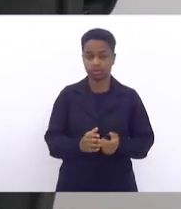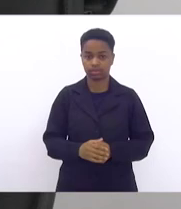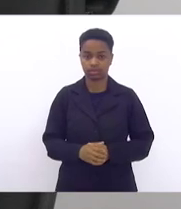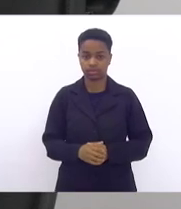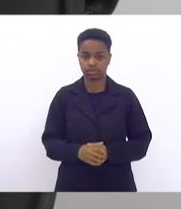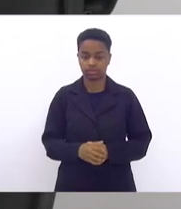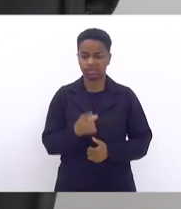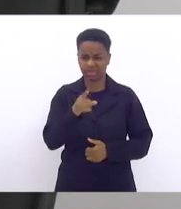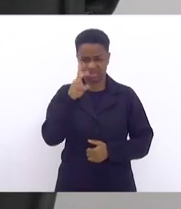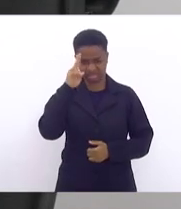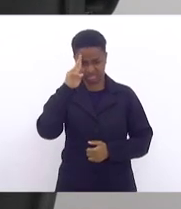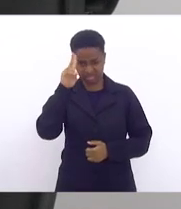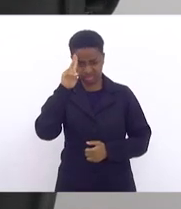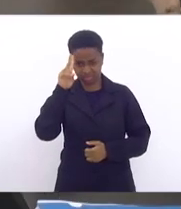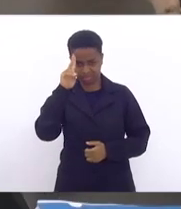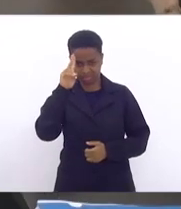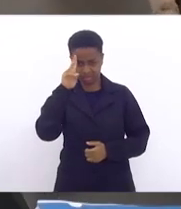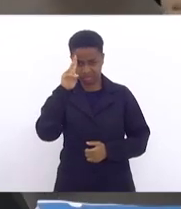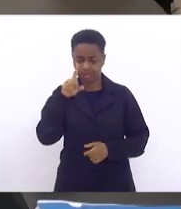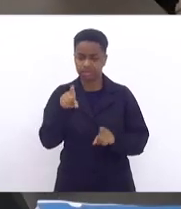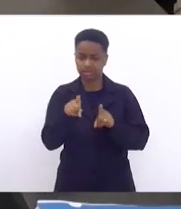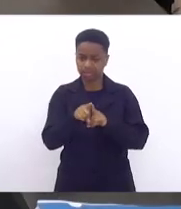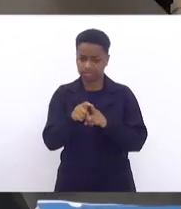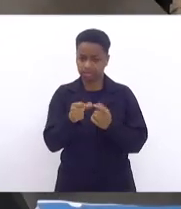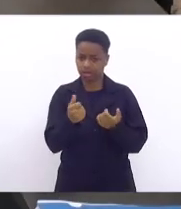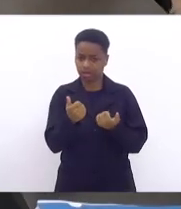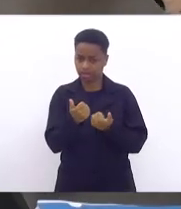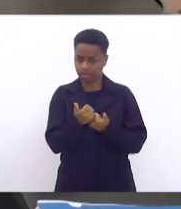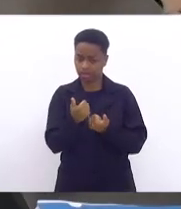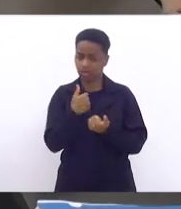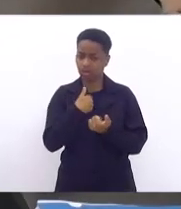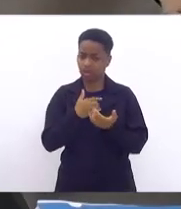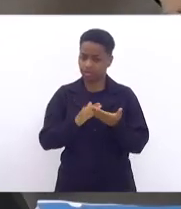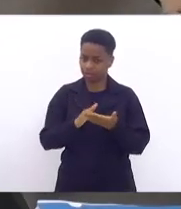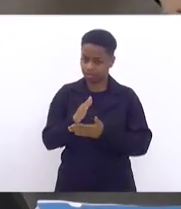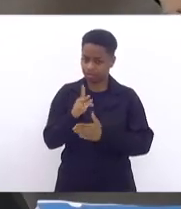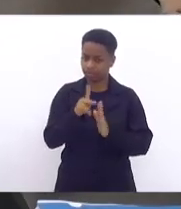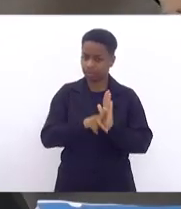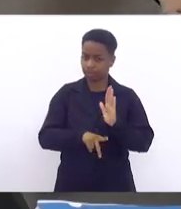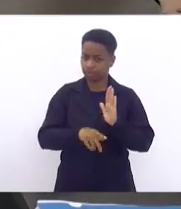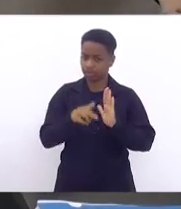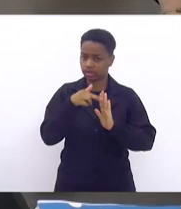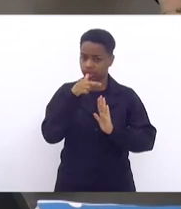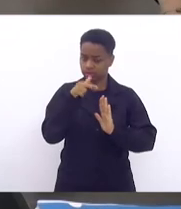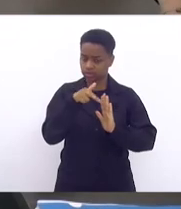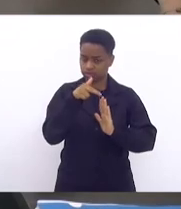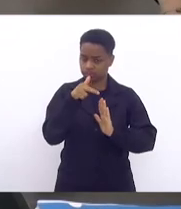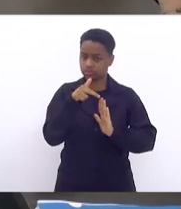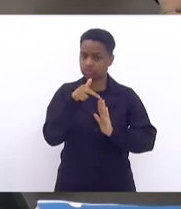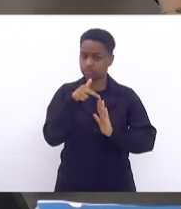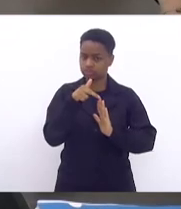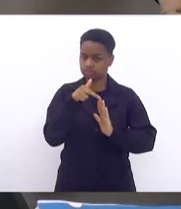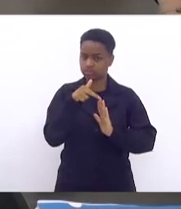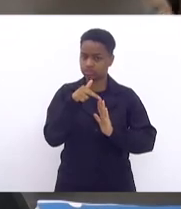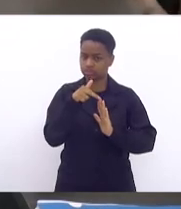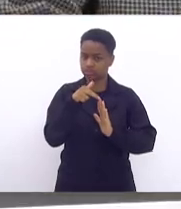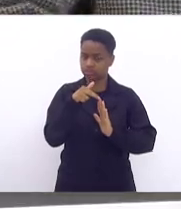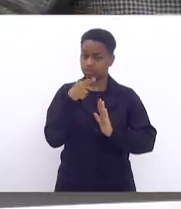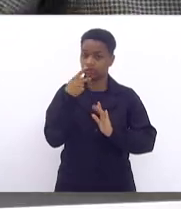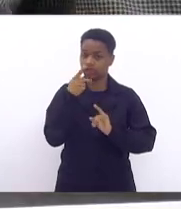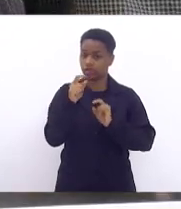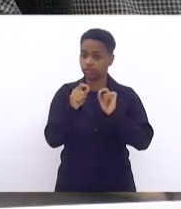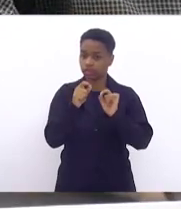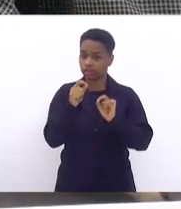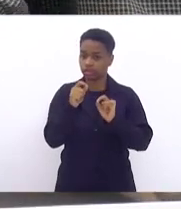Vossa Excelência lembra, até com seu apoio, eu aprovei um projeto de resolução que diz que o